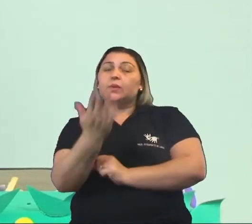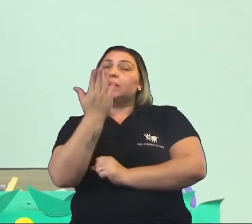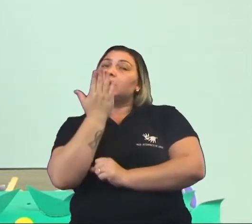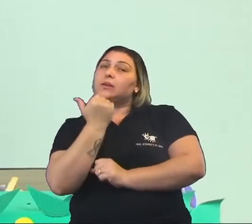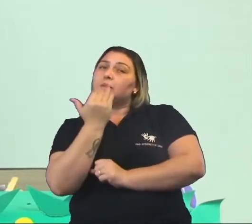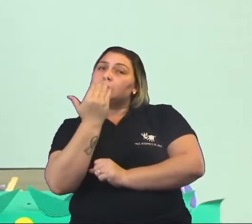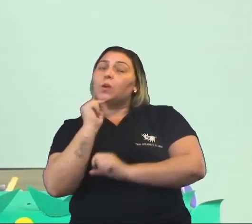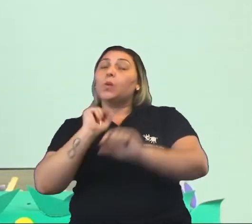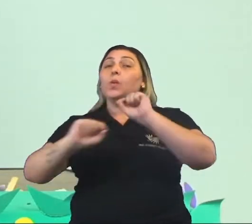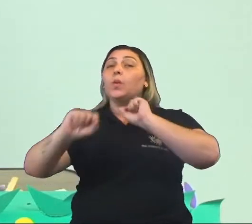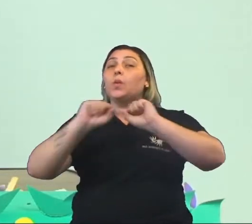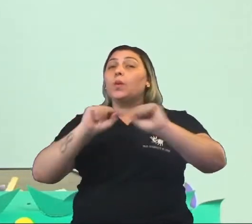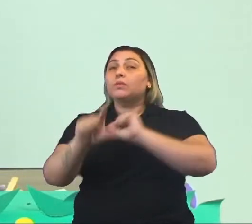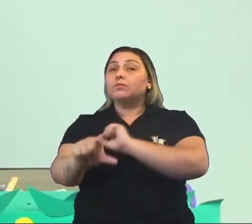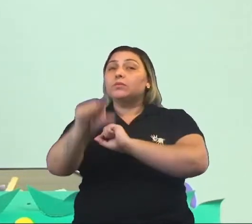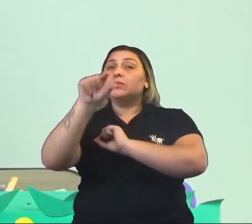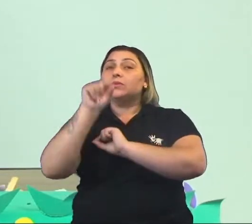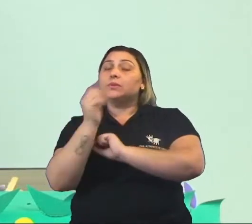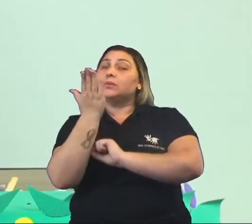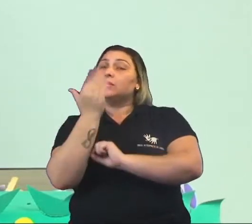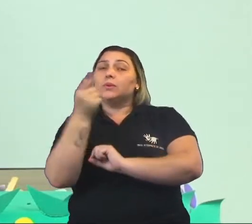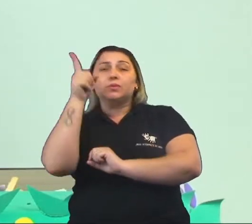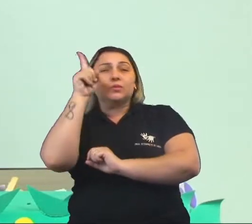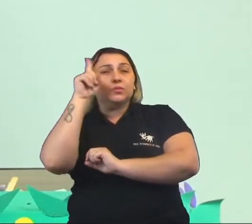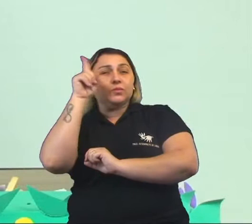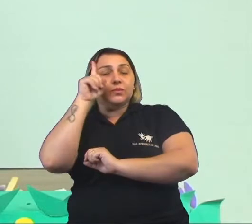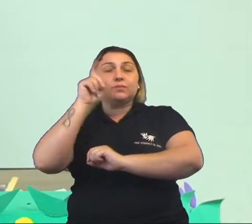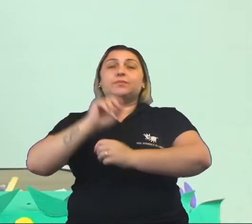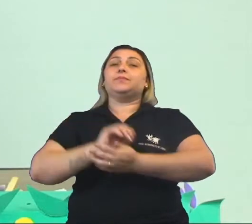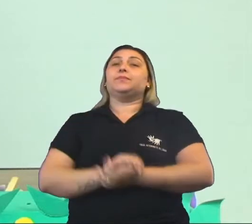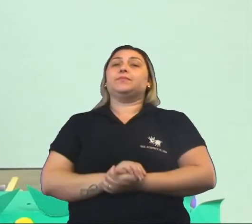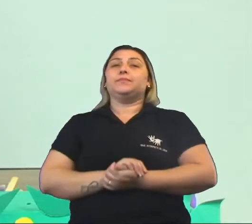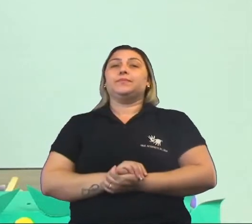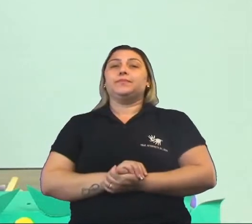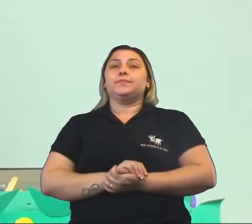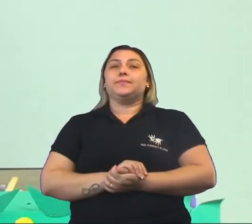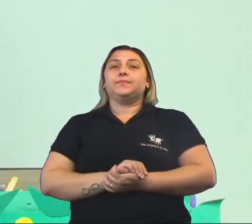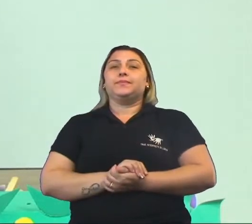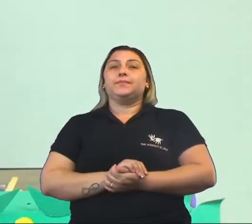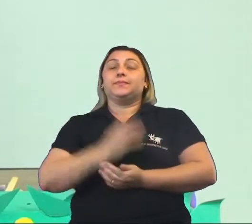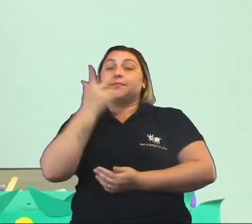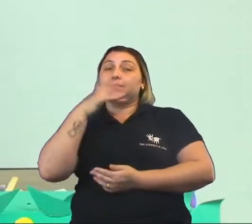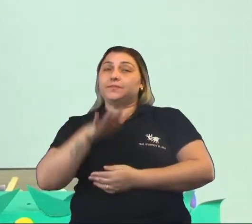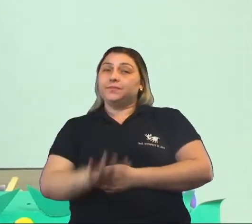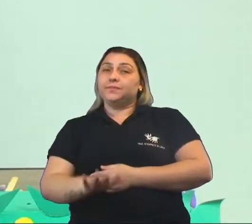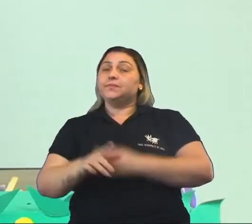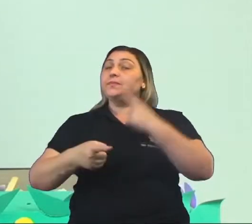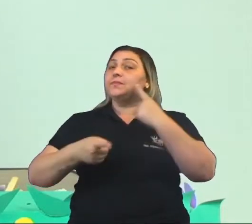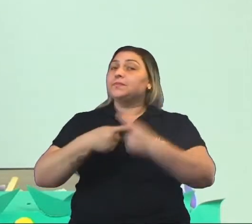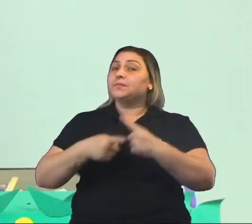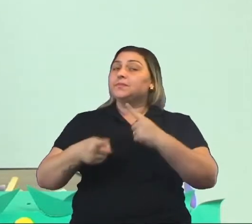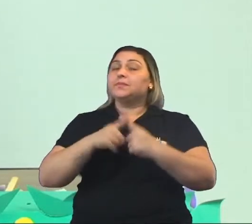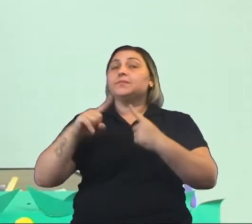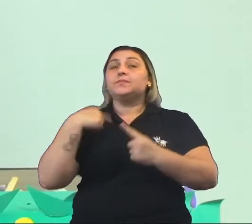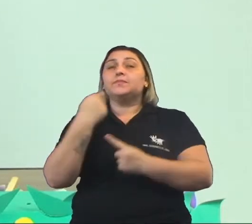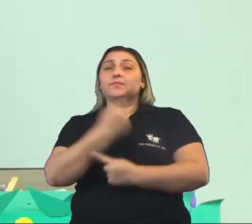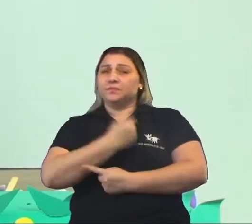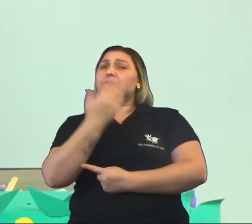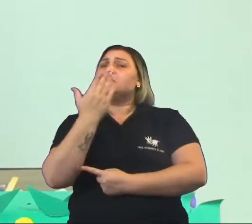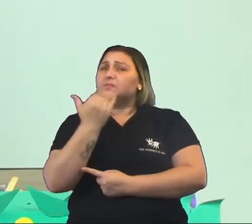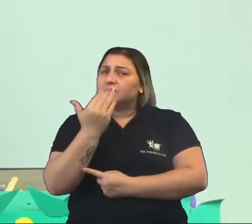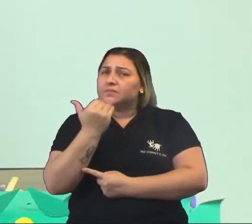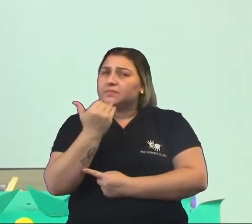alimentação, o que você escolheria para comer todos os dias? Então, crianças, por que nós nos